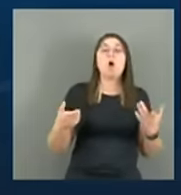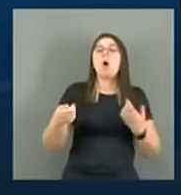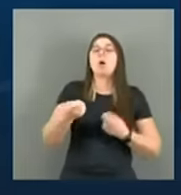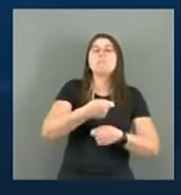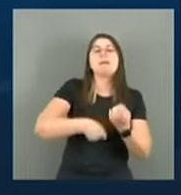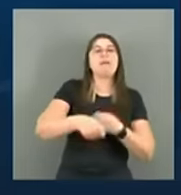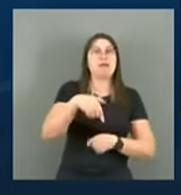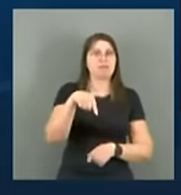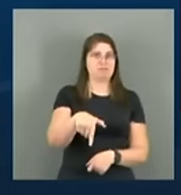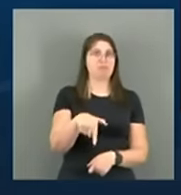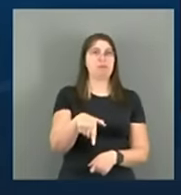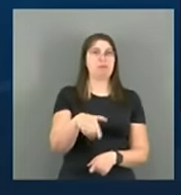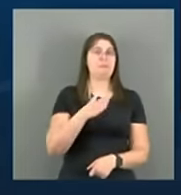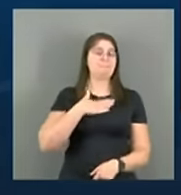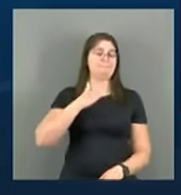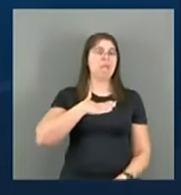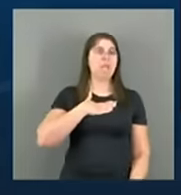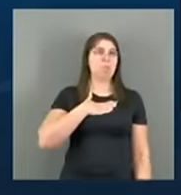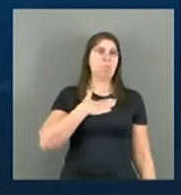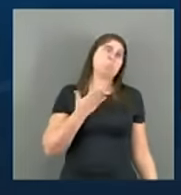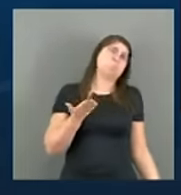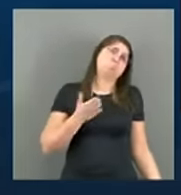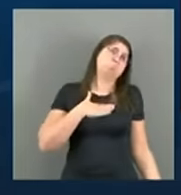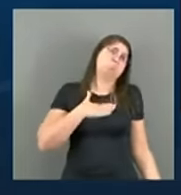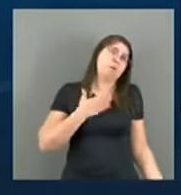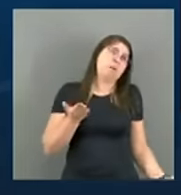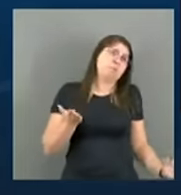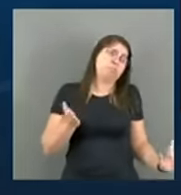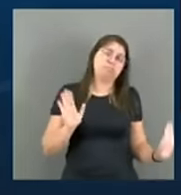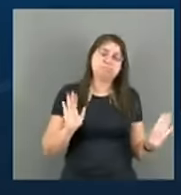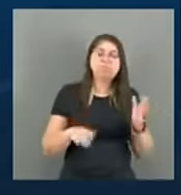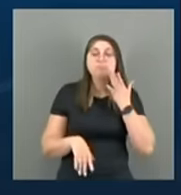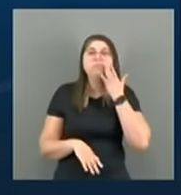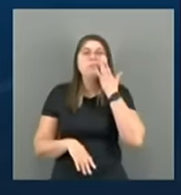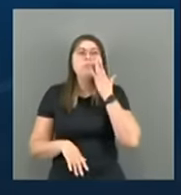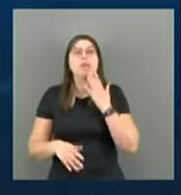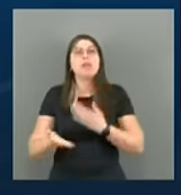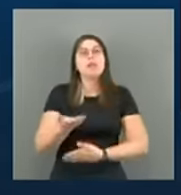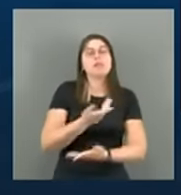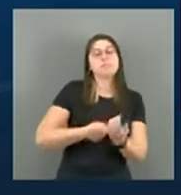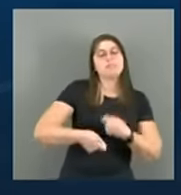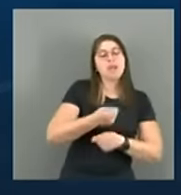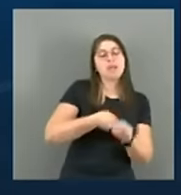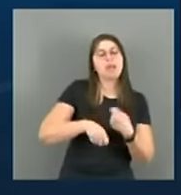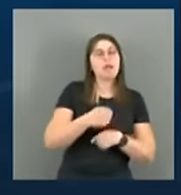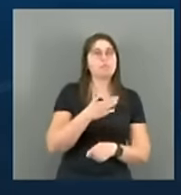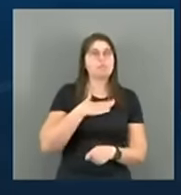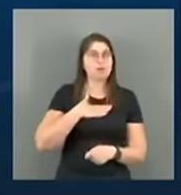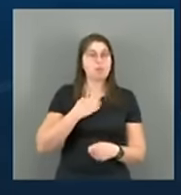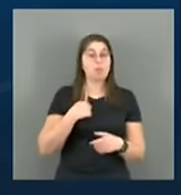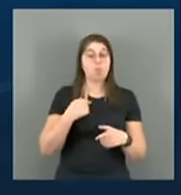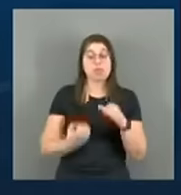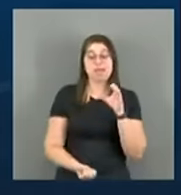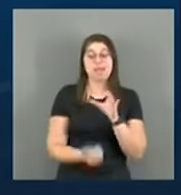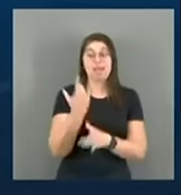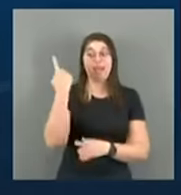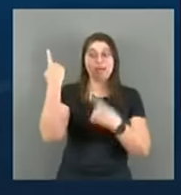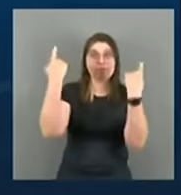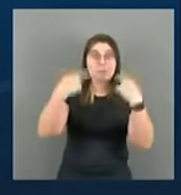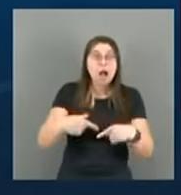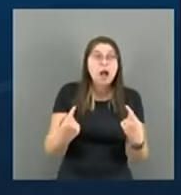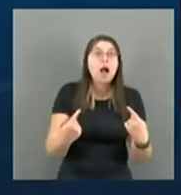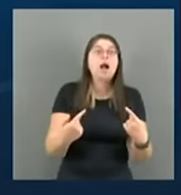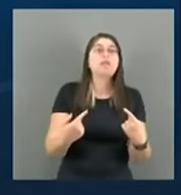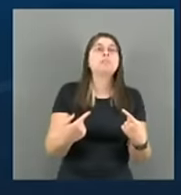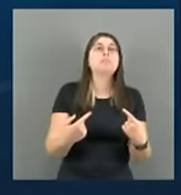aqui, esse mercado meu, vou falar meu, tá? Para mim não colocar outras pessoas. Esse mercado qual eu entrei e qual eu criei, eu acho que